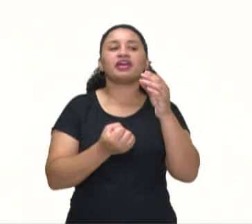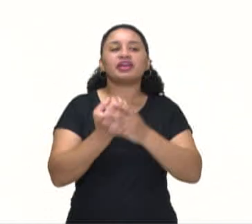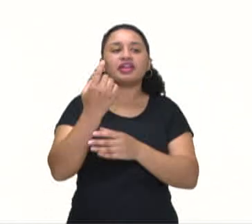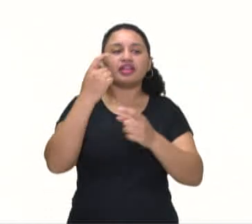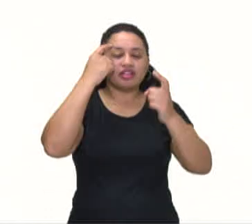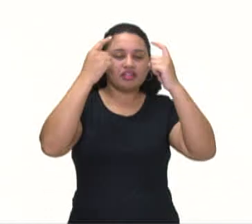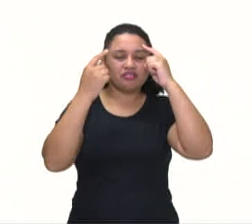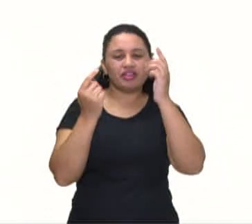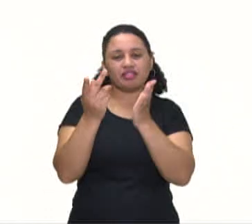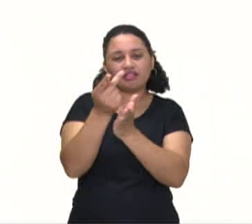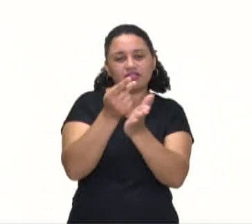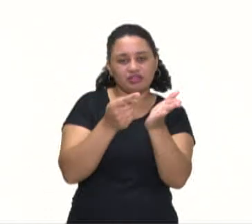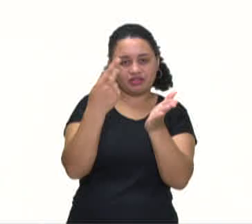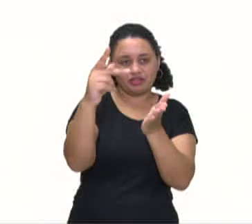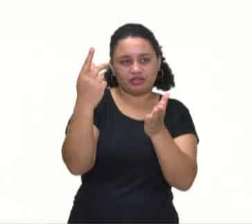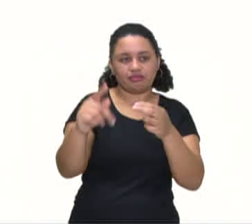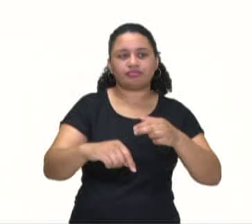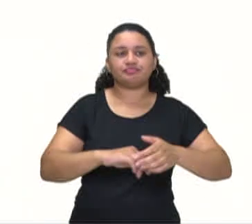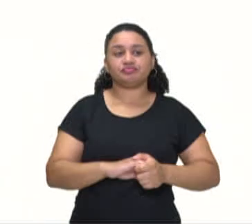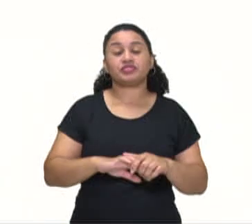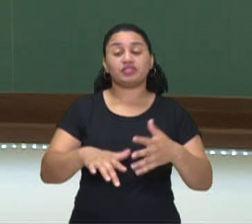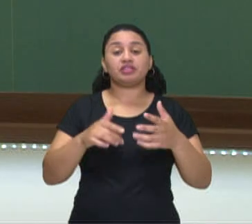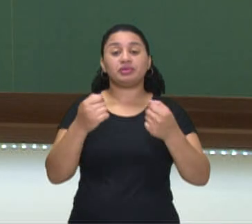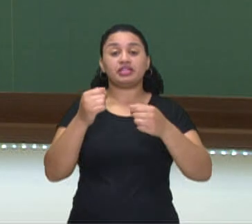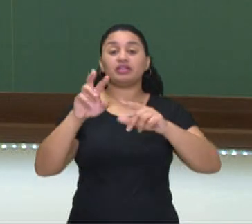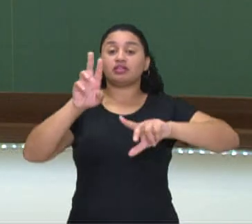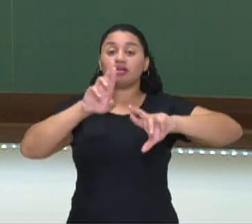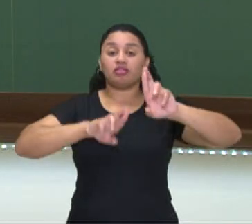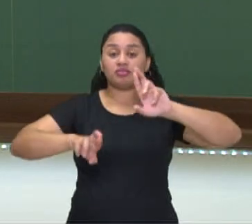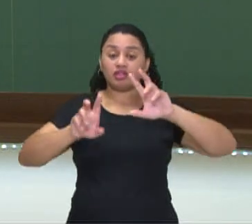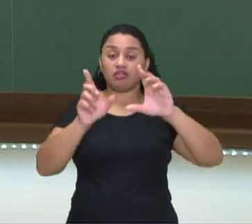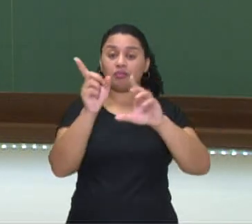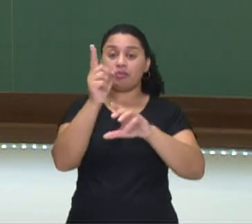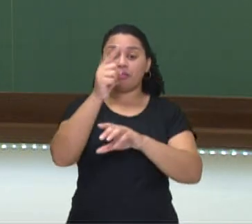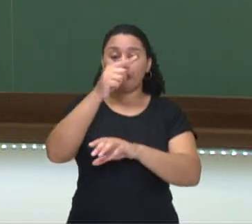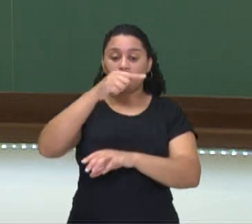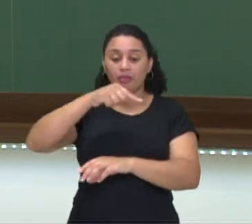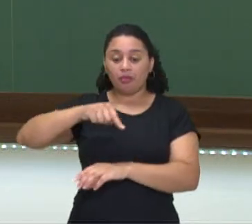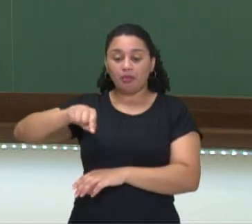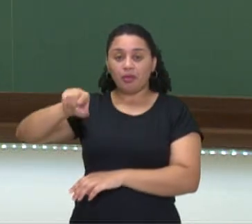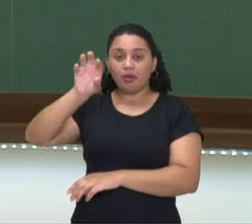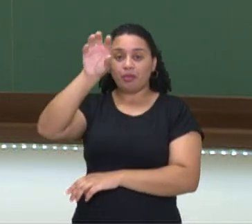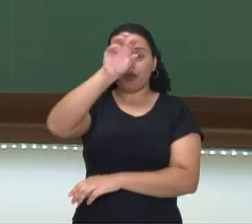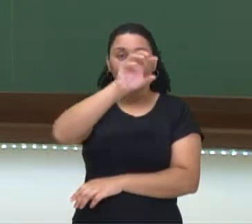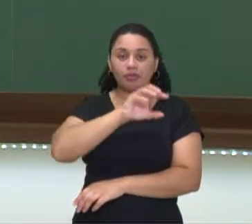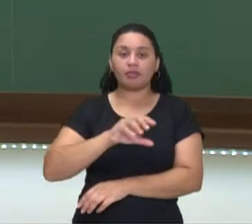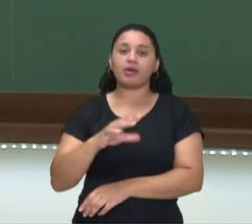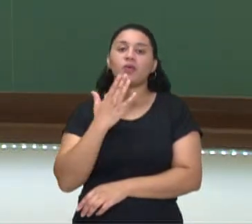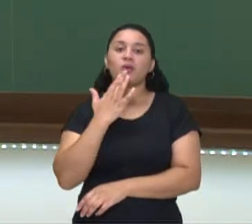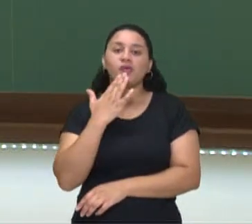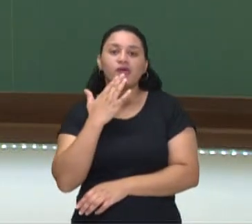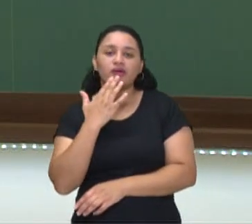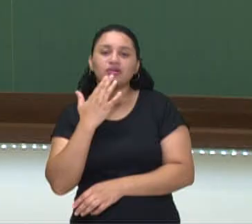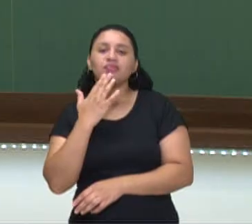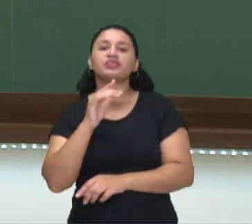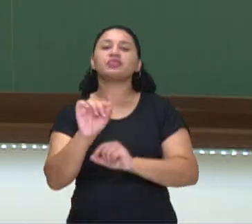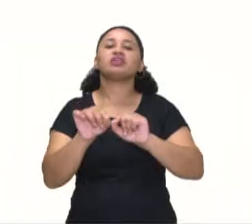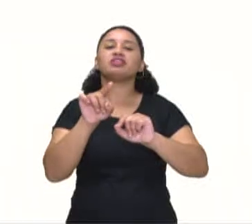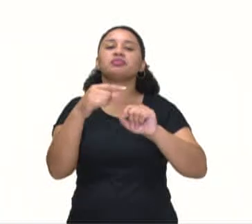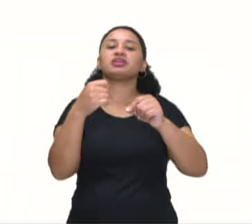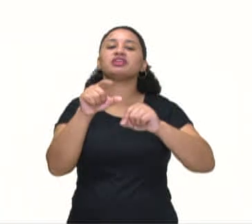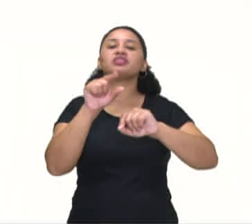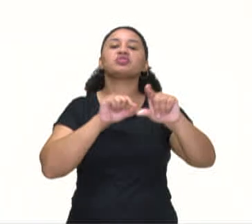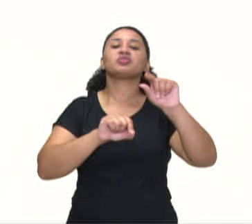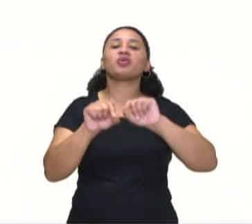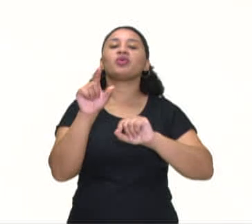qualquer. E neste desenho, observando o círculo cromático que nós temos ali do lado, você vai